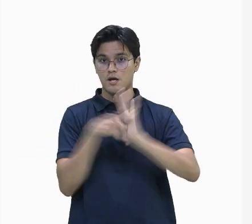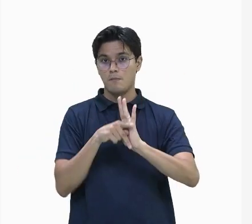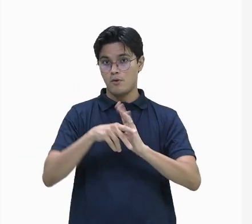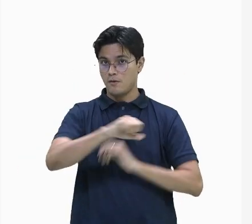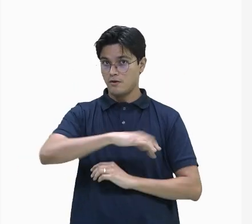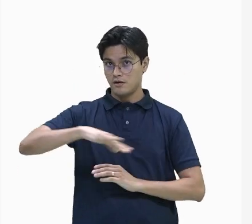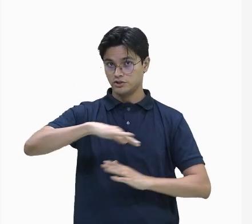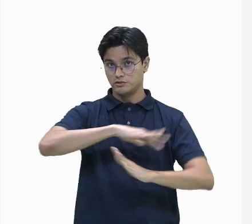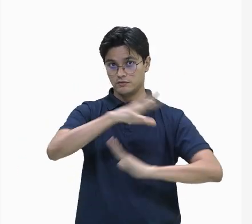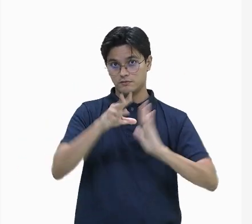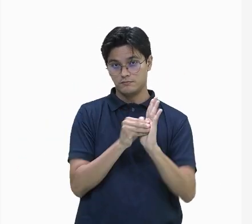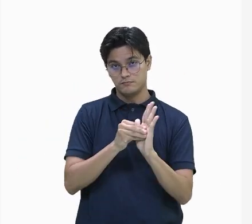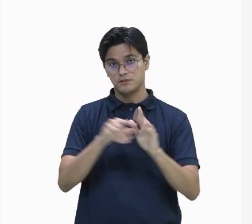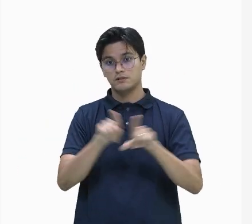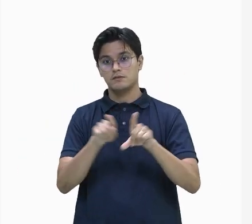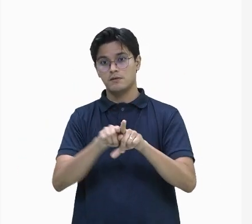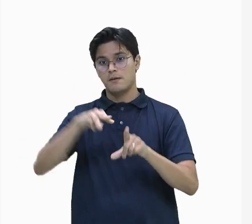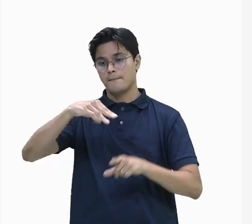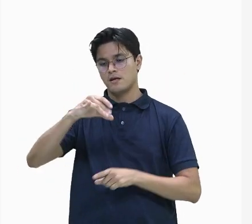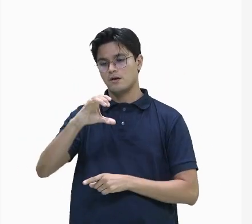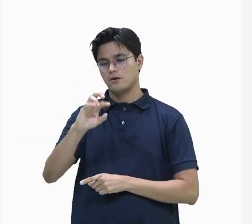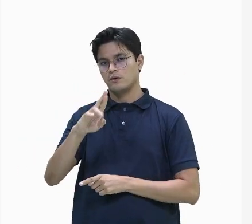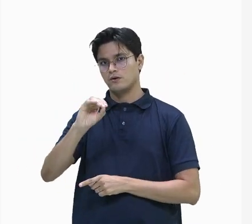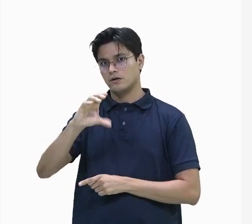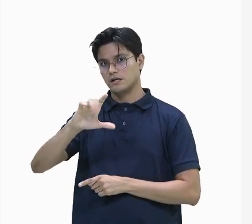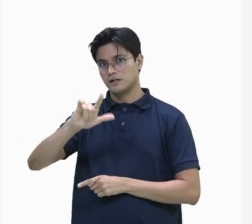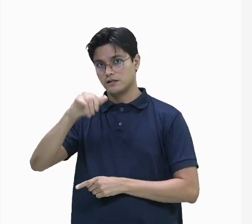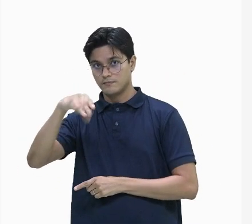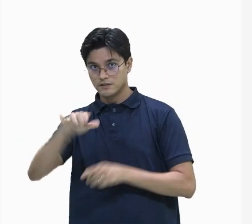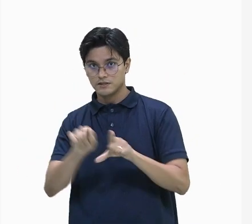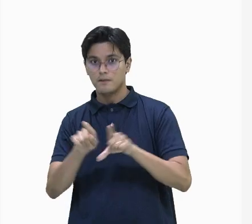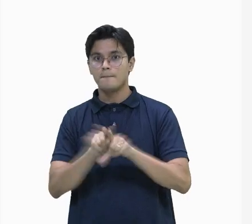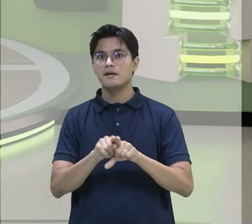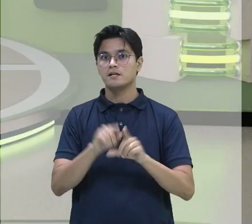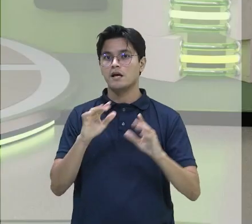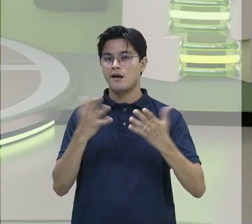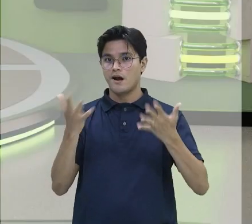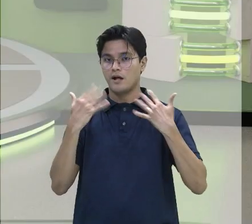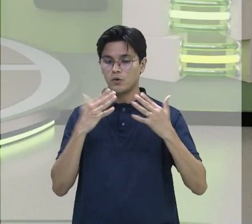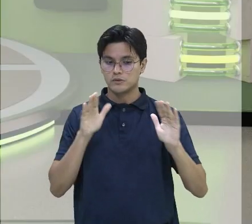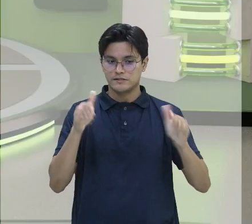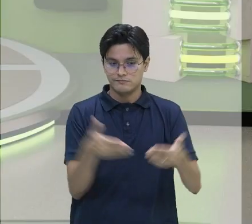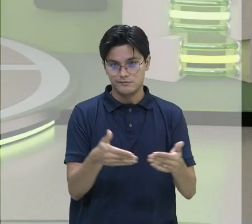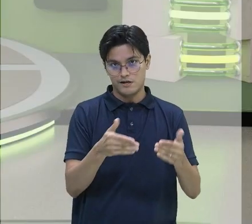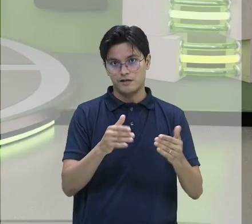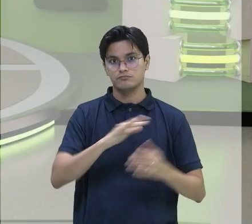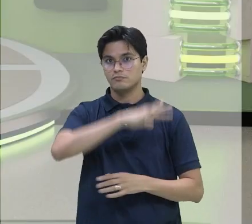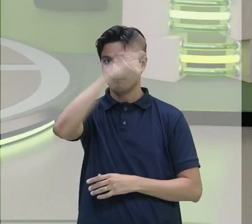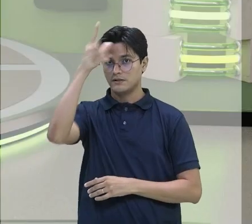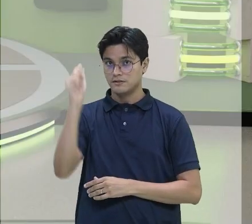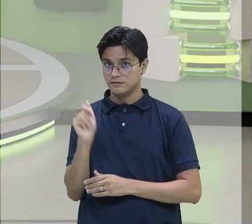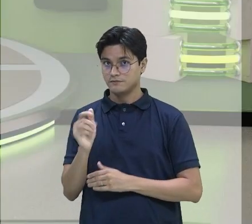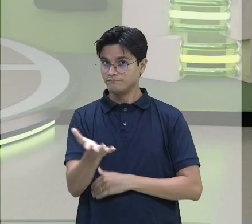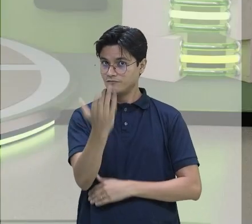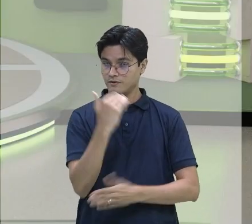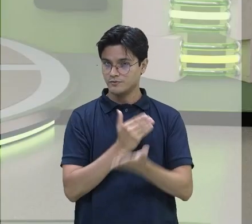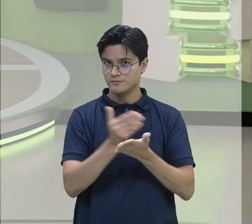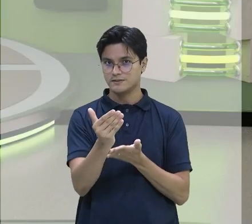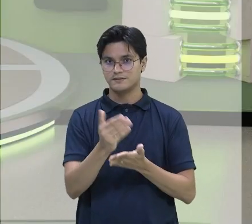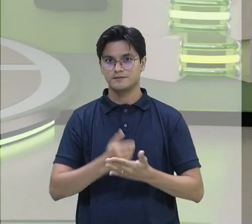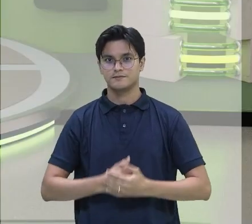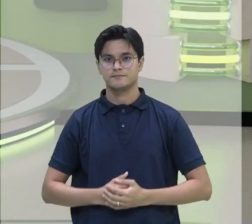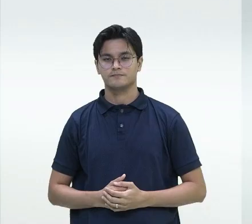amazônica, microclima e ilhas de calor no Amazonas. E vamos para a nossa